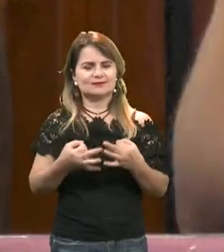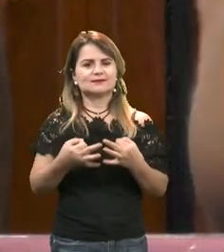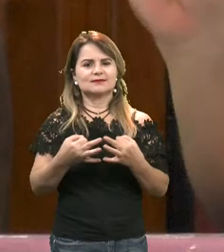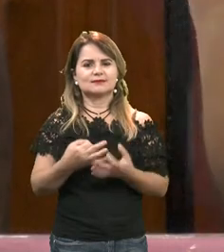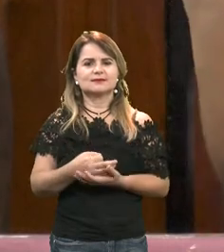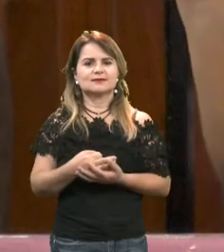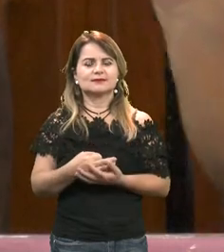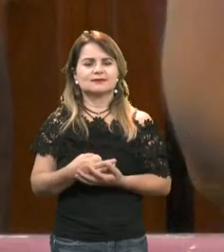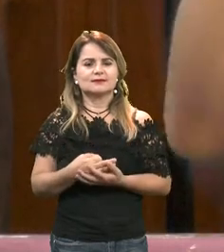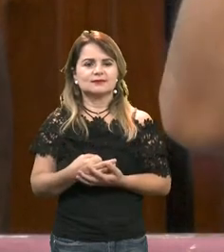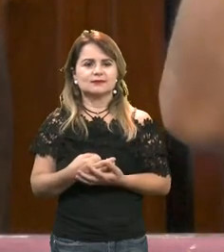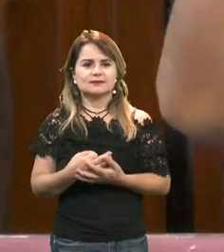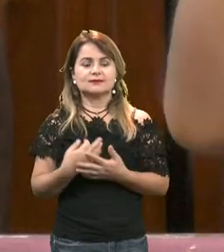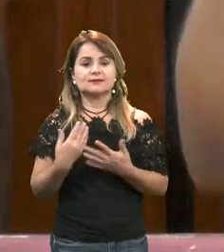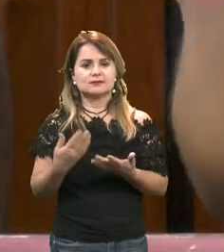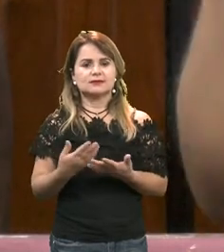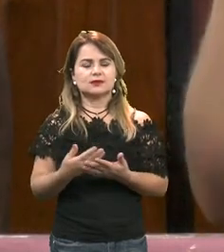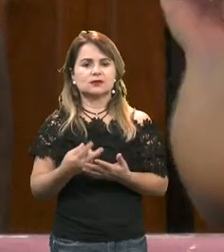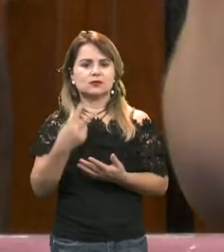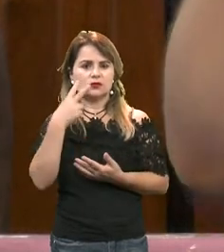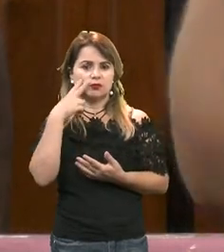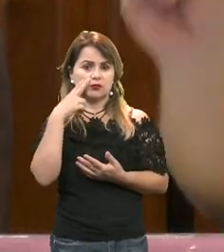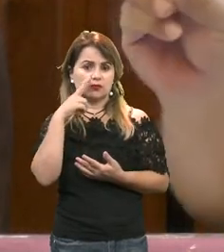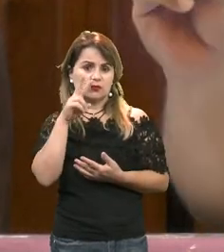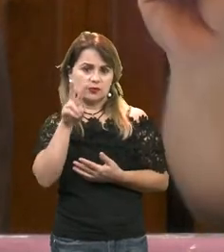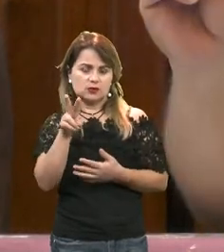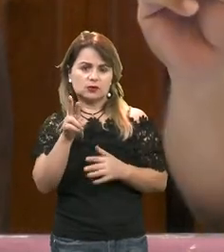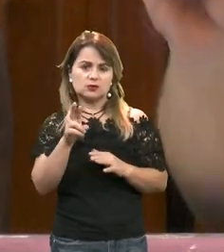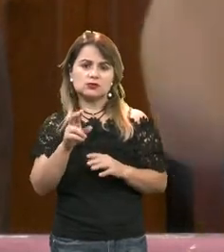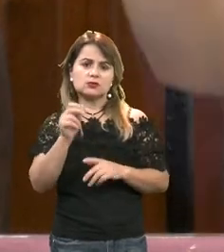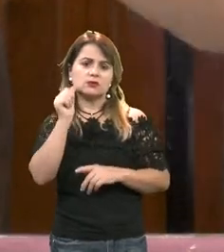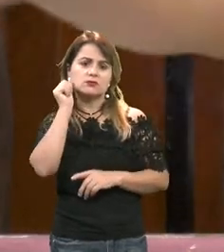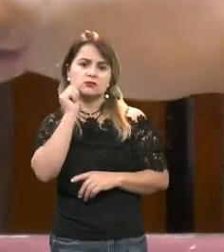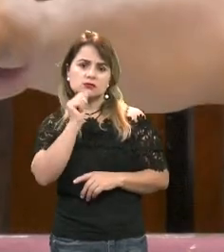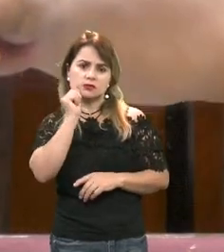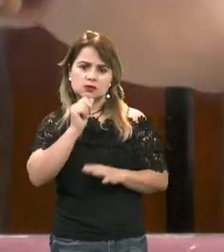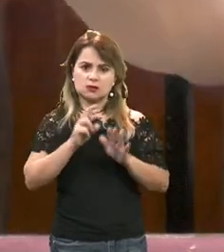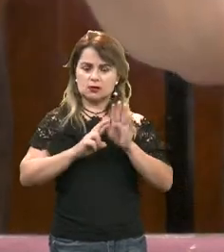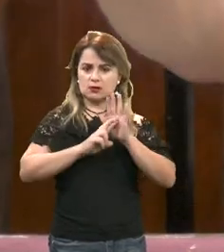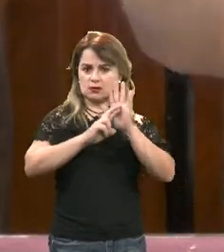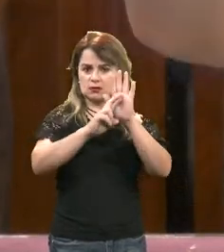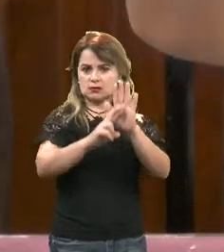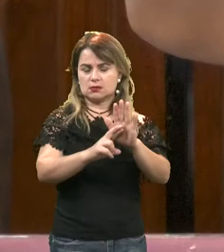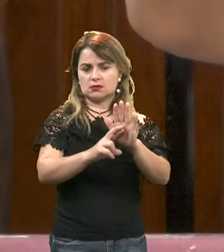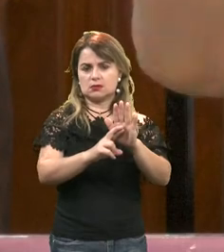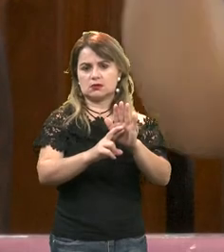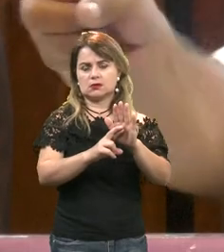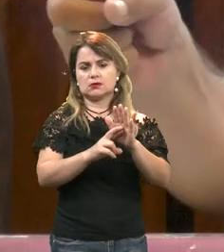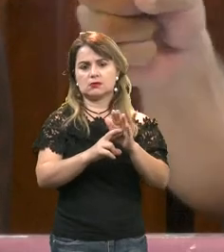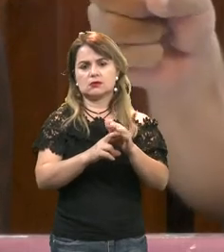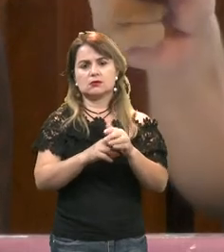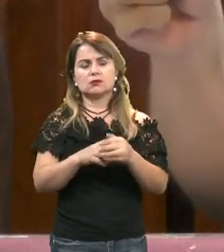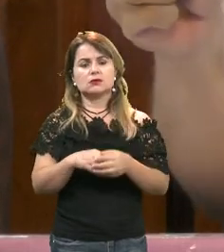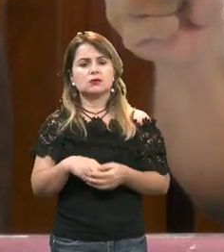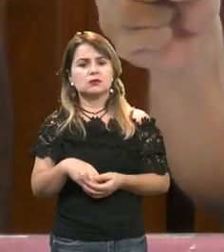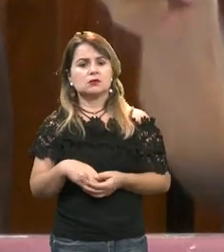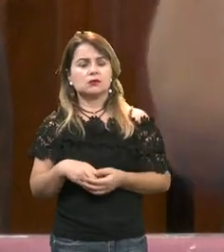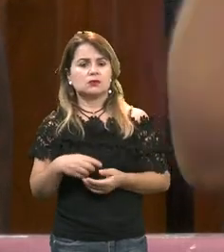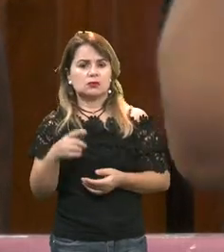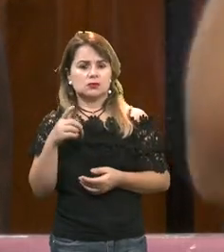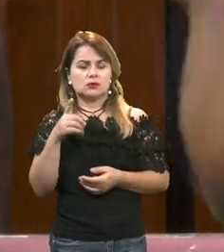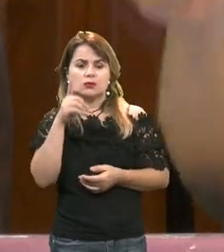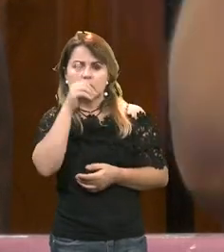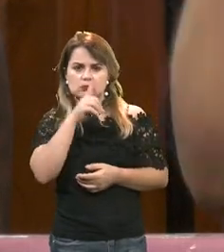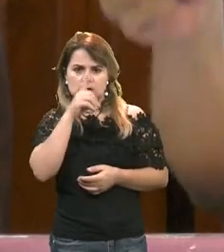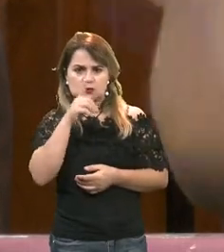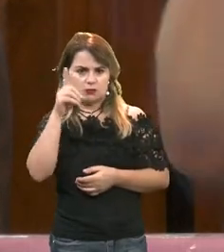E eu fico vendo a representação das mulheres, sendo no domingo o Dia Internacional da Mulher, e